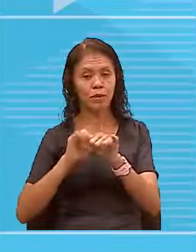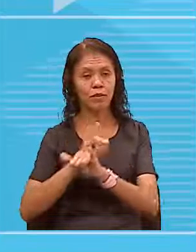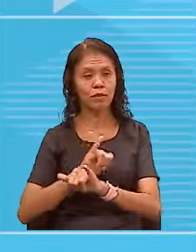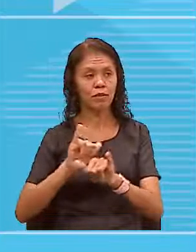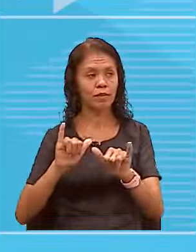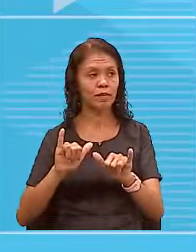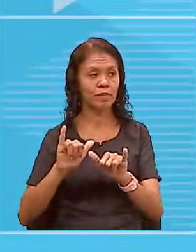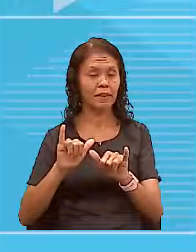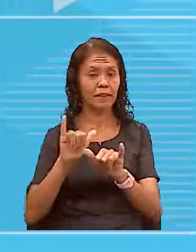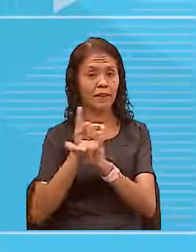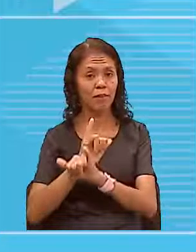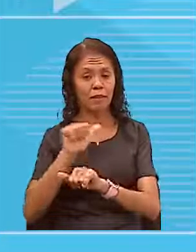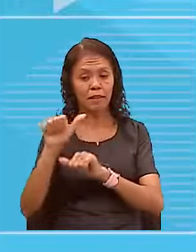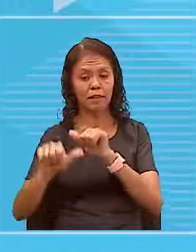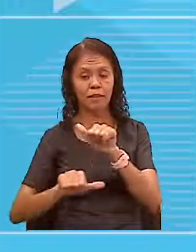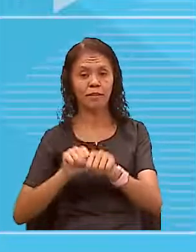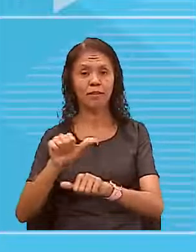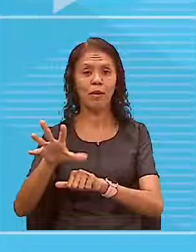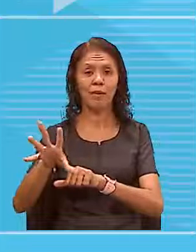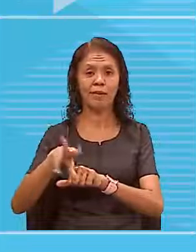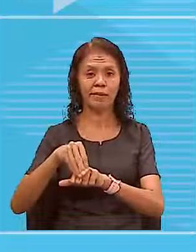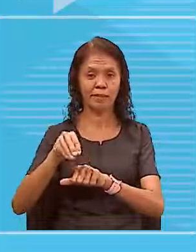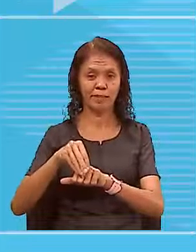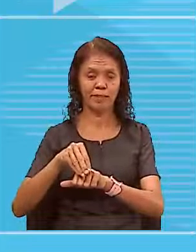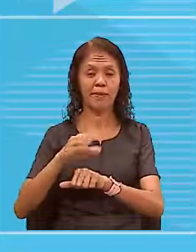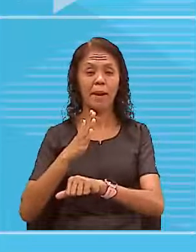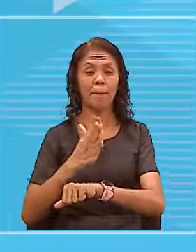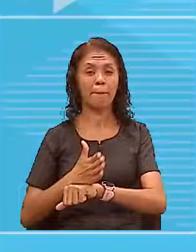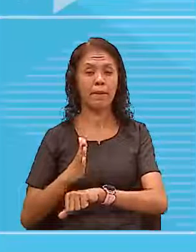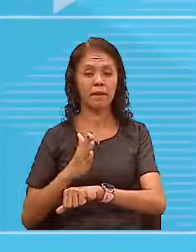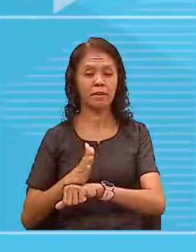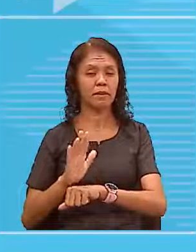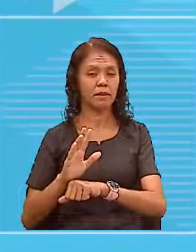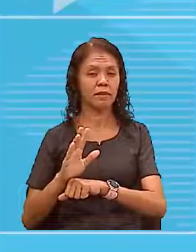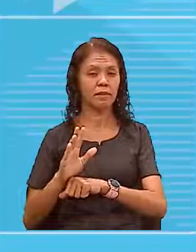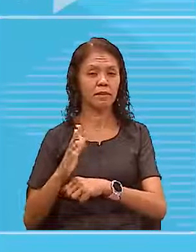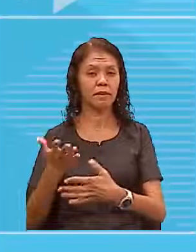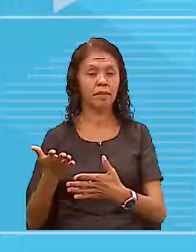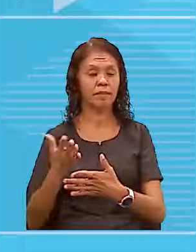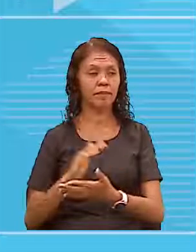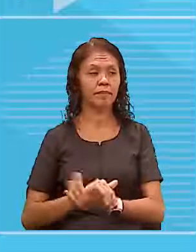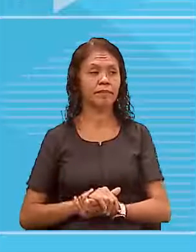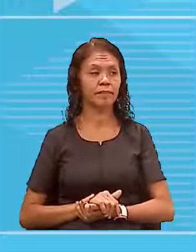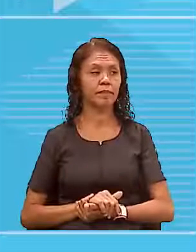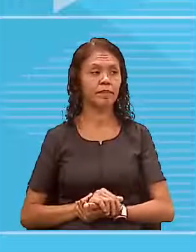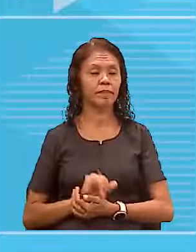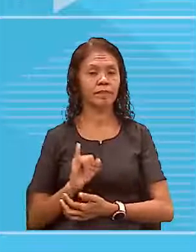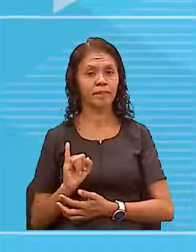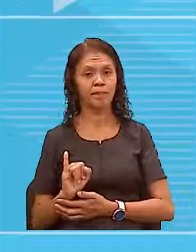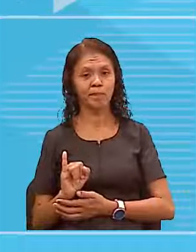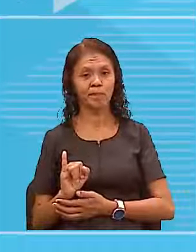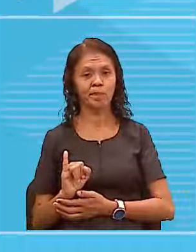eu transformei em conhecimento. Qual é? Na prática, na matemática. Se eu fosse